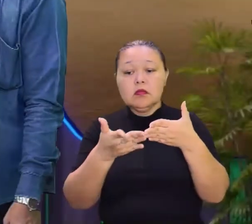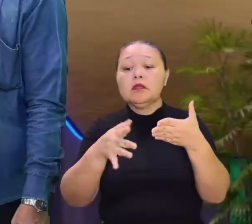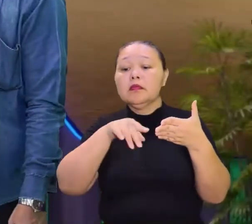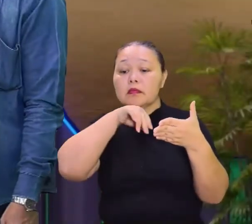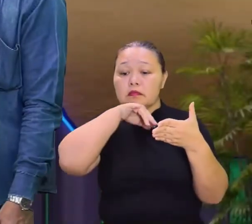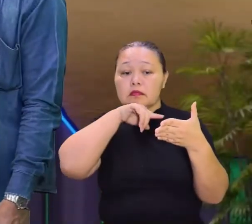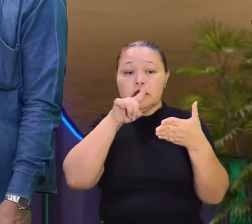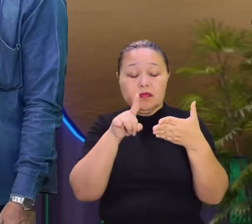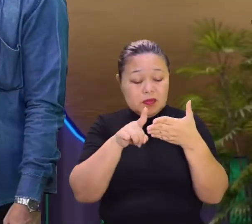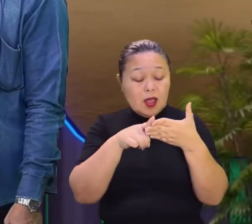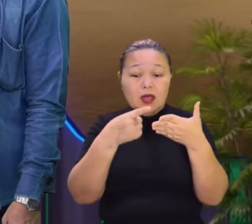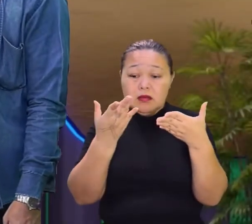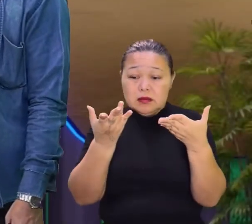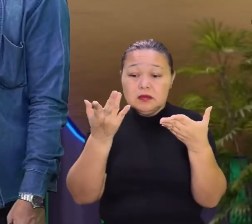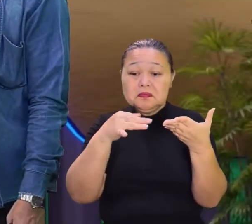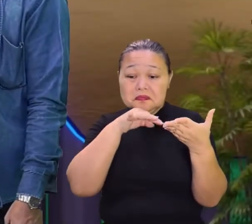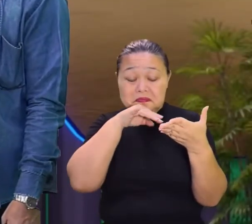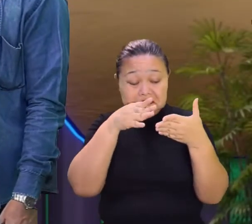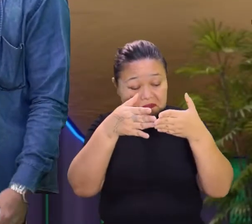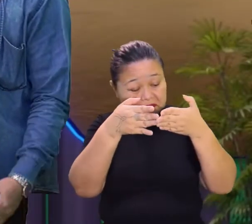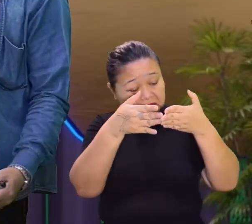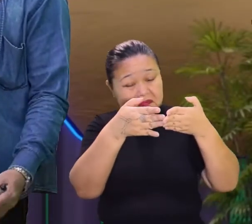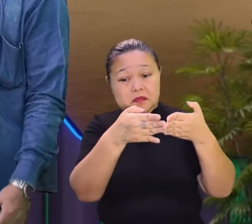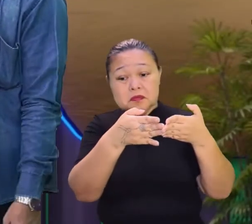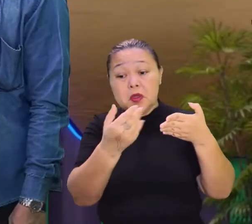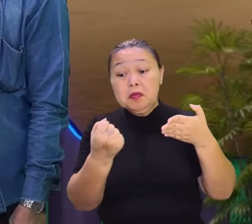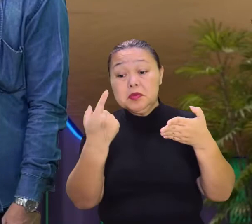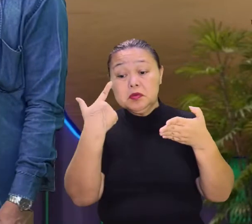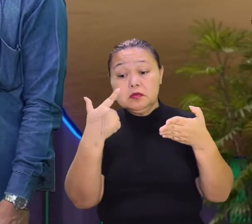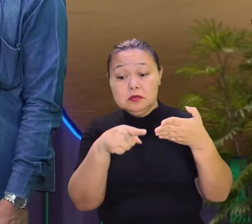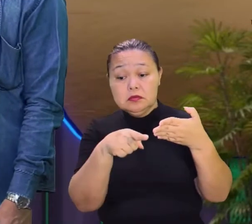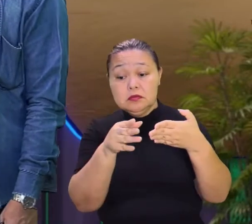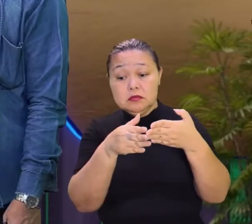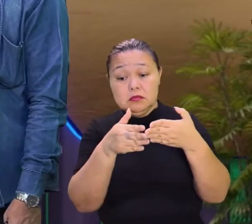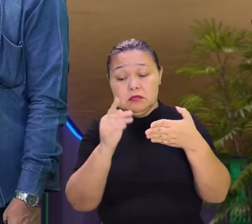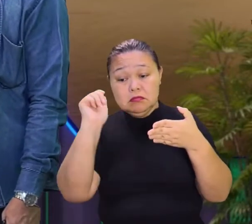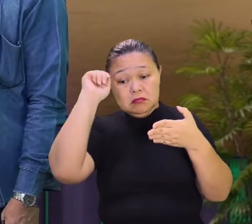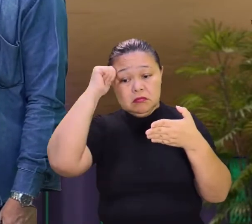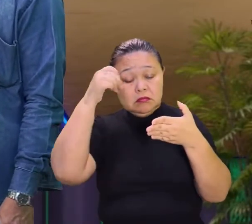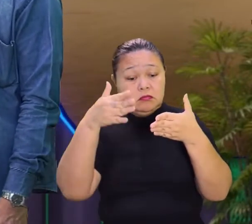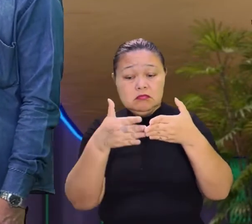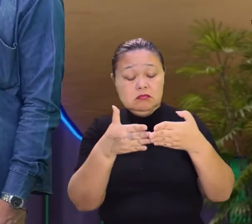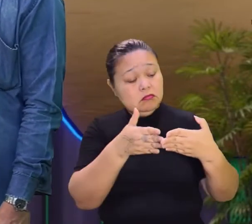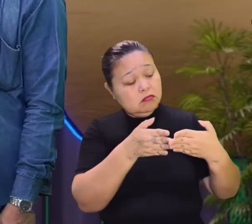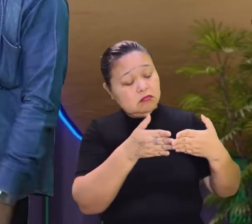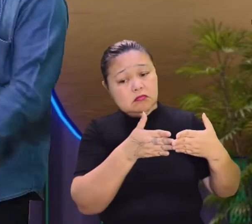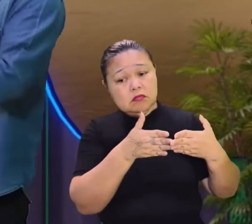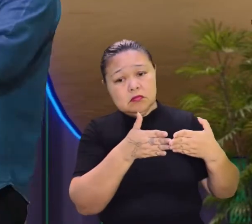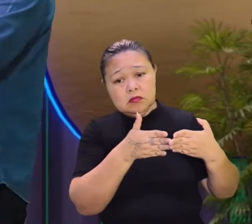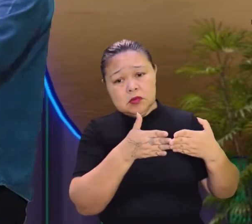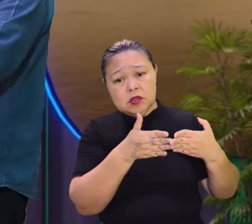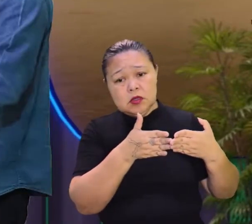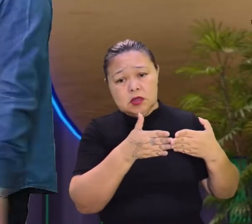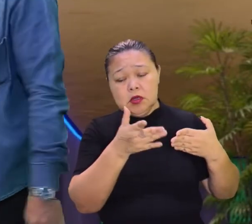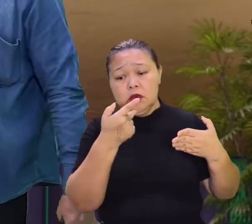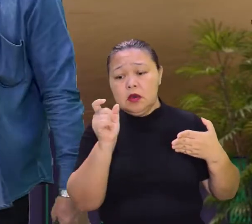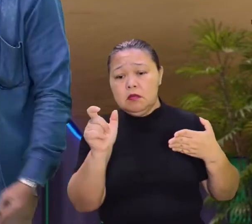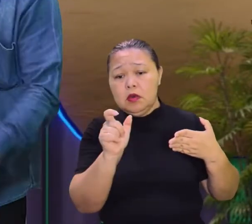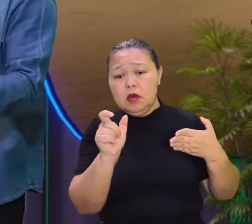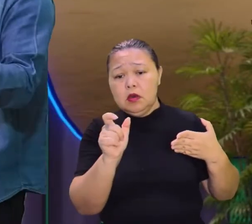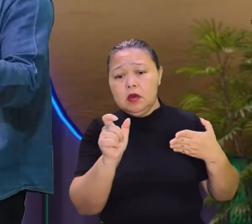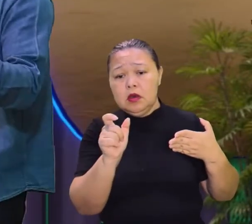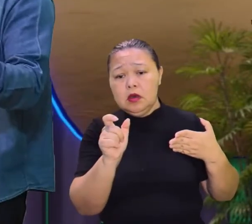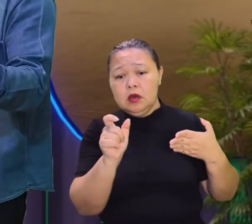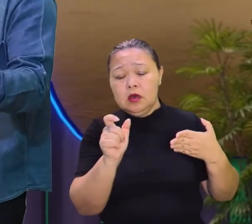bem, precária mesmo as condições desse navio. Um absurdo. Vou usar aqui um termo pesado,